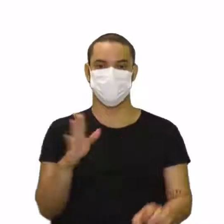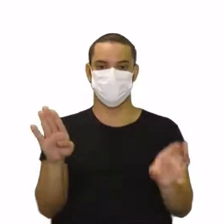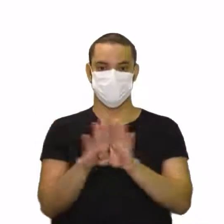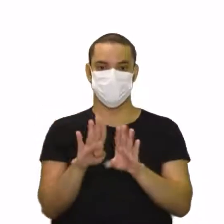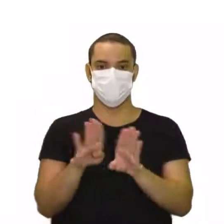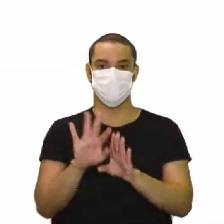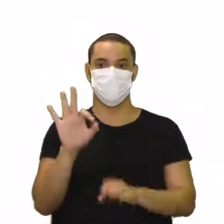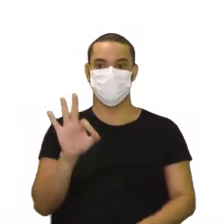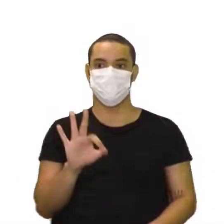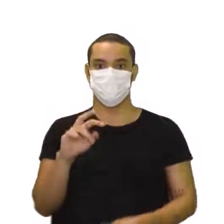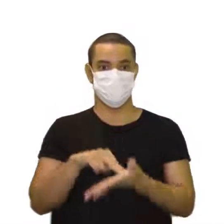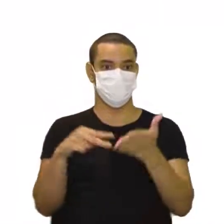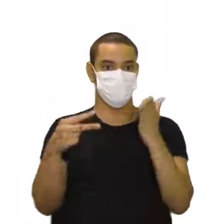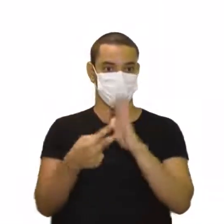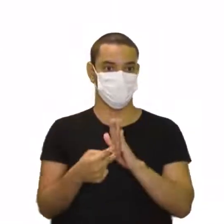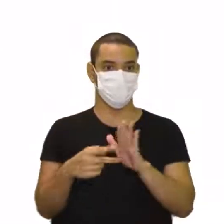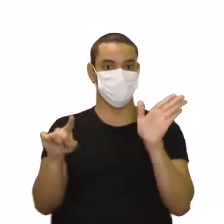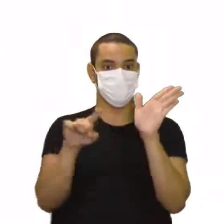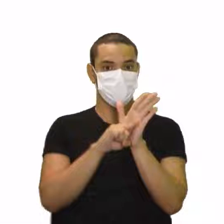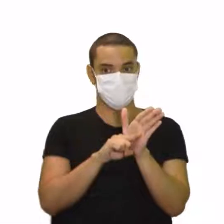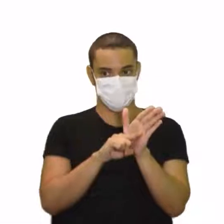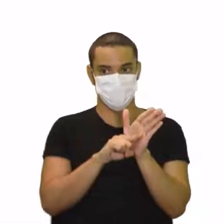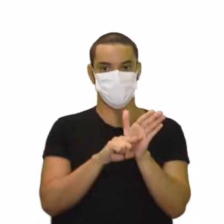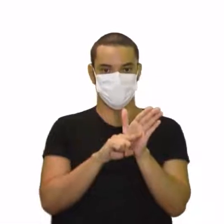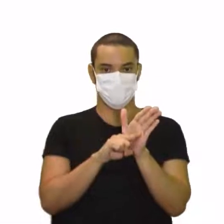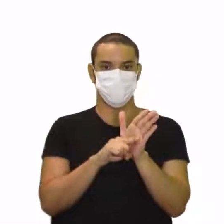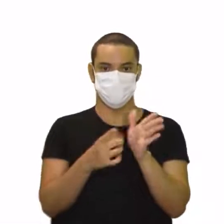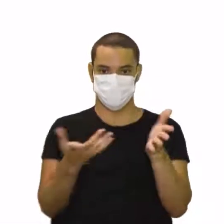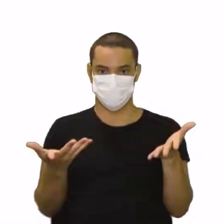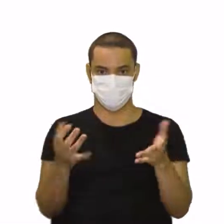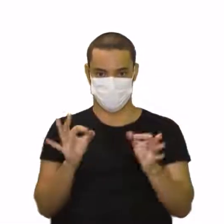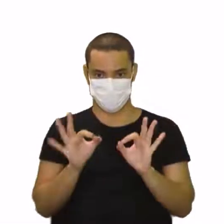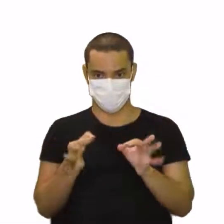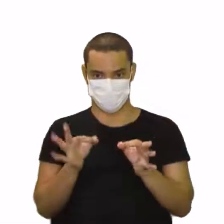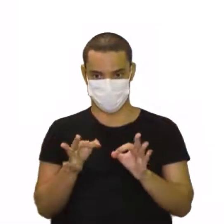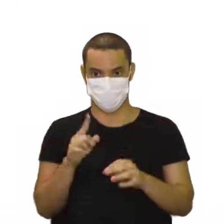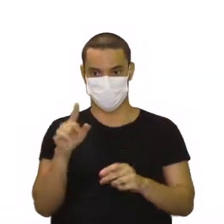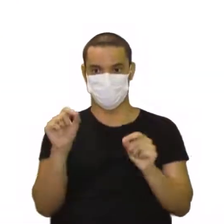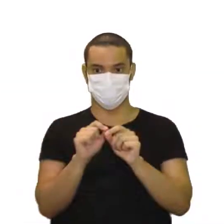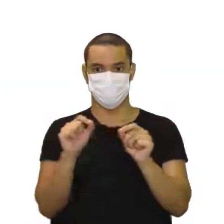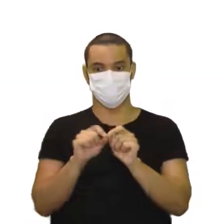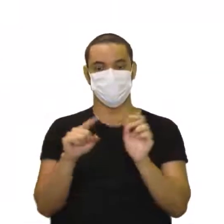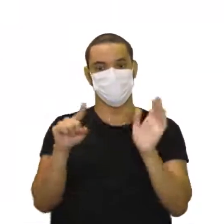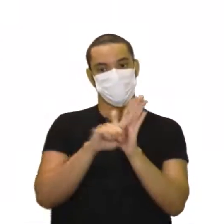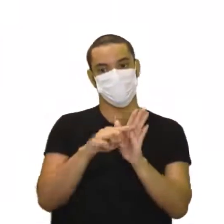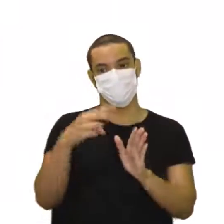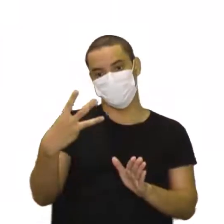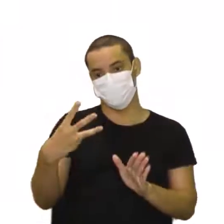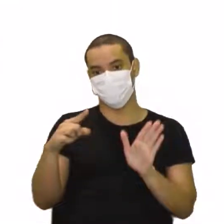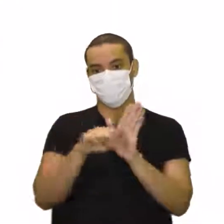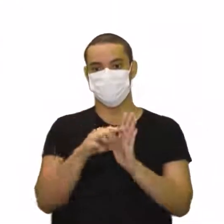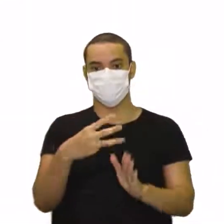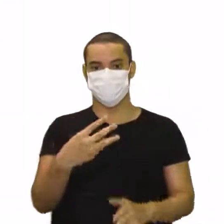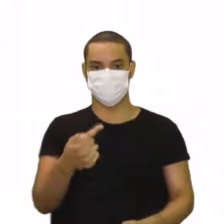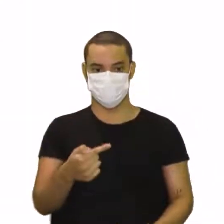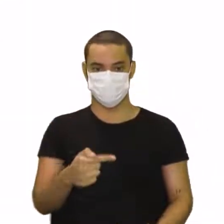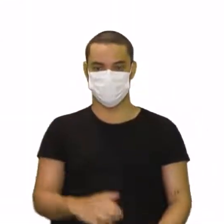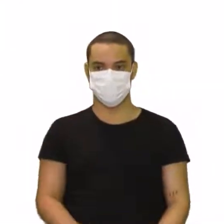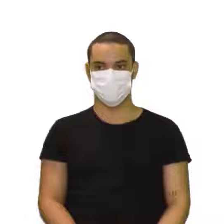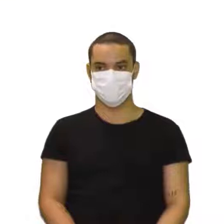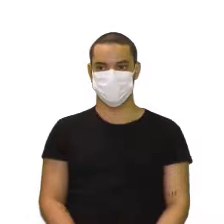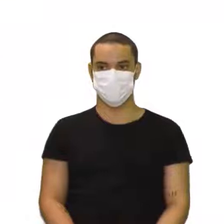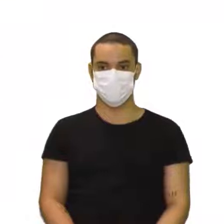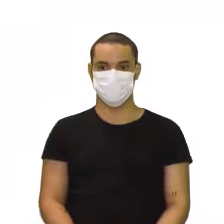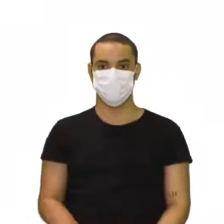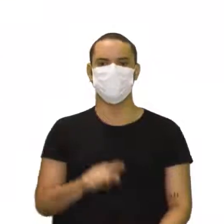Reduz é negativo. Então, menos 3, menos 34, né? Você faz isso aqui, ó. Vai dar menos 37.